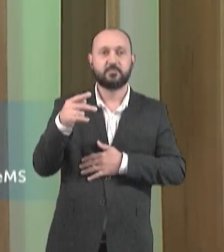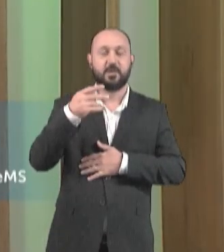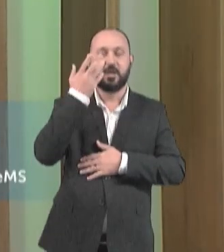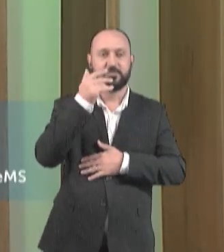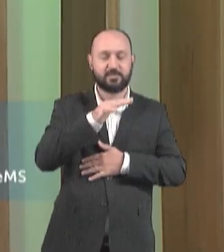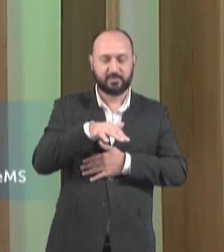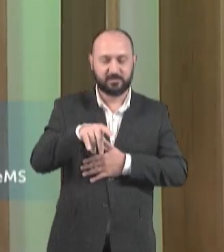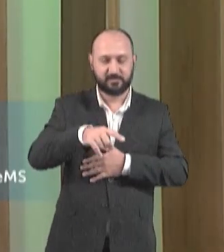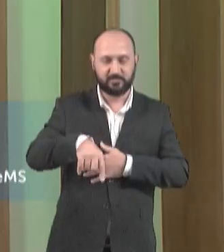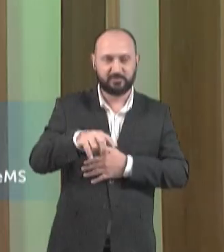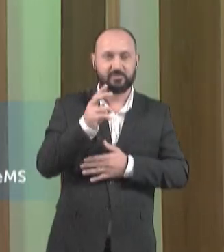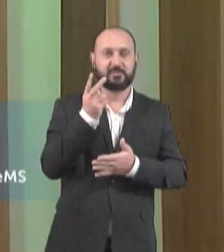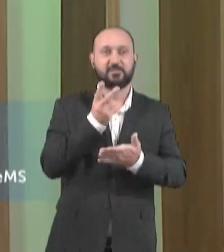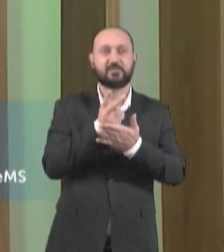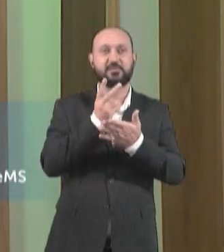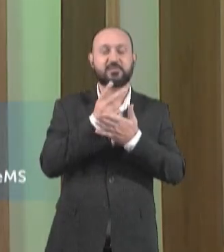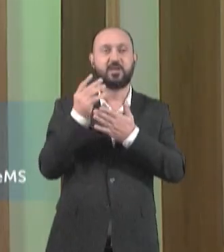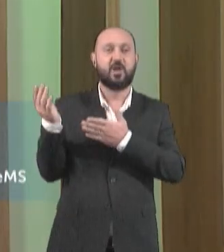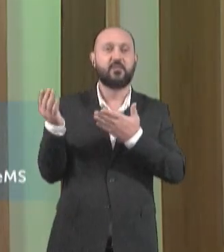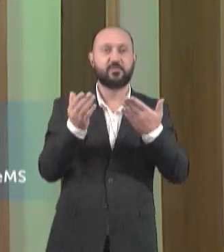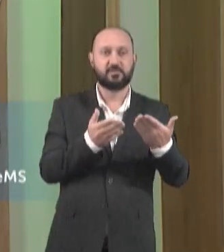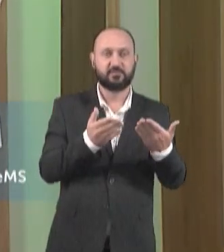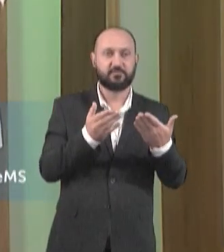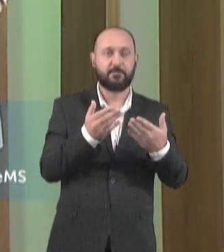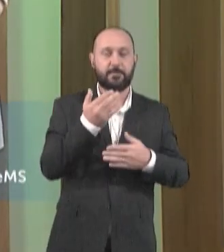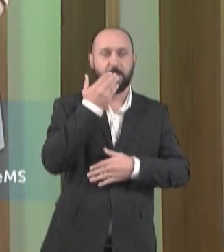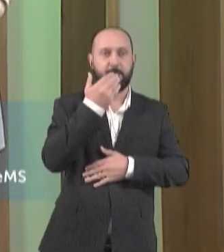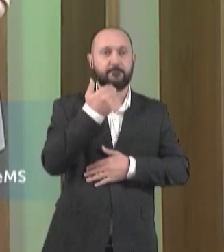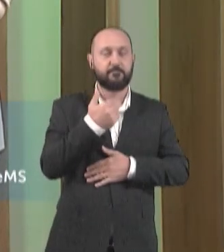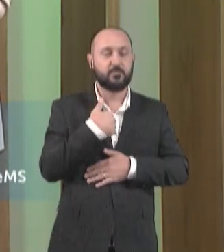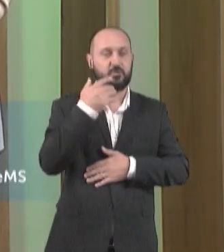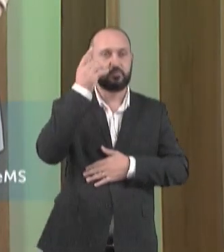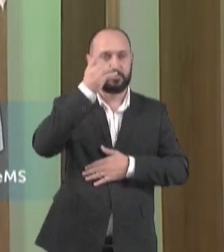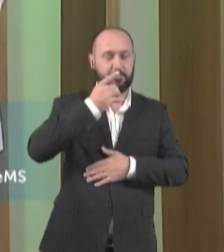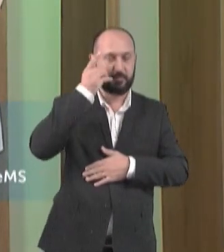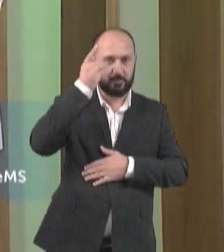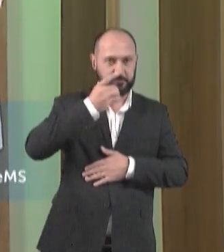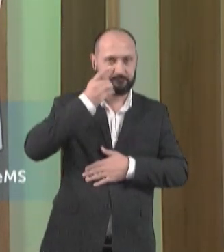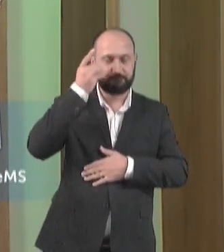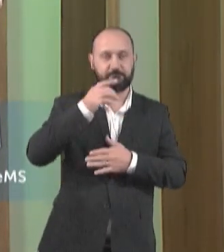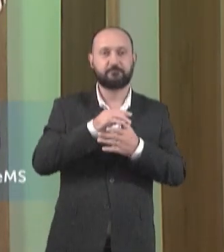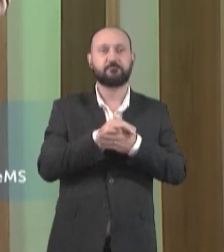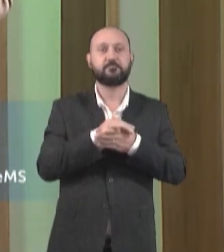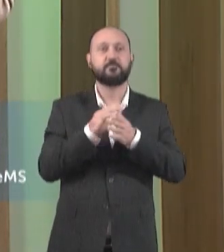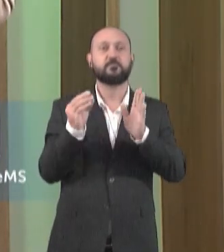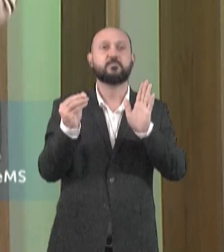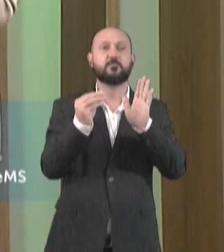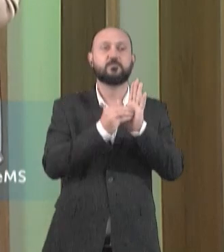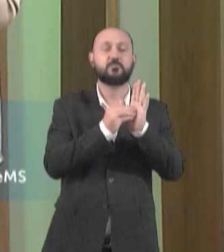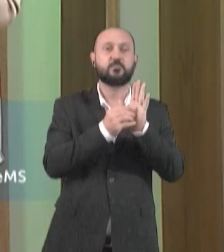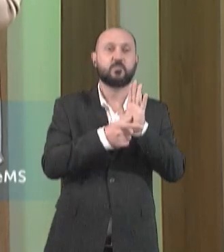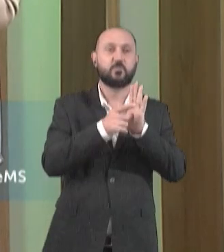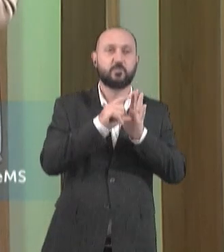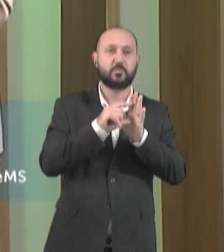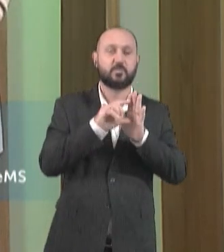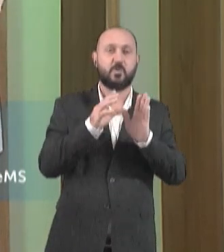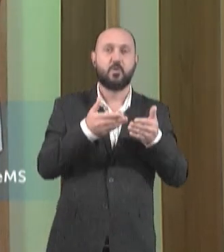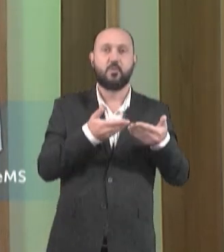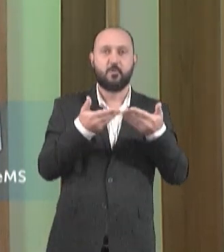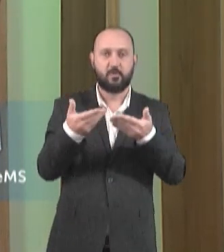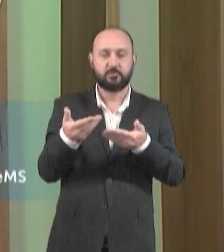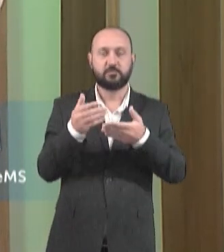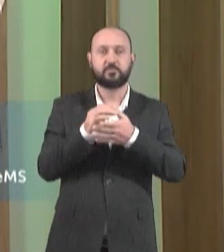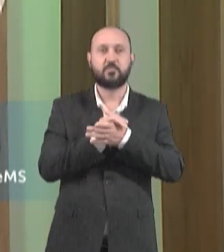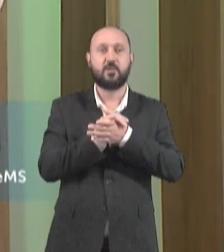as crianças. Sempre a visita vem a pedido de um parlamentar, né? Eles marcam com o cerimonial da